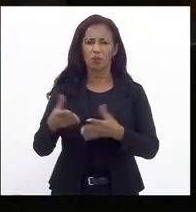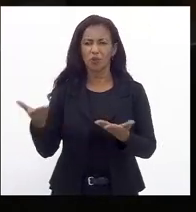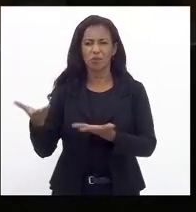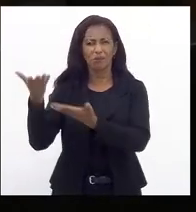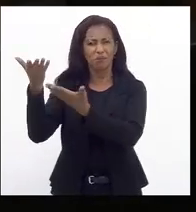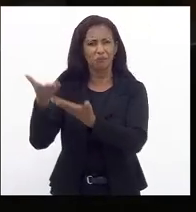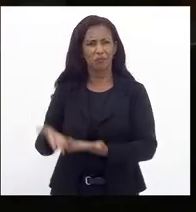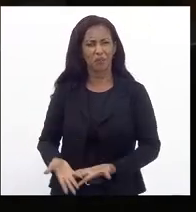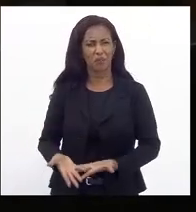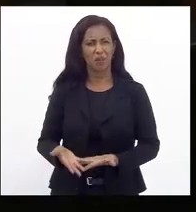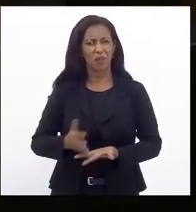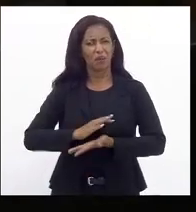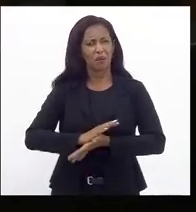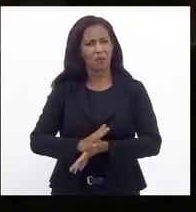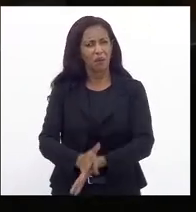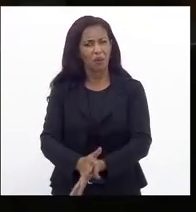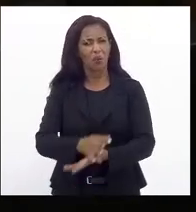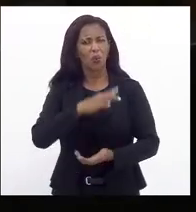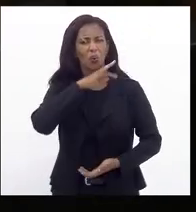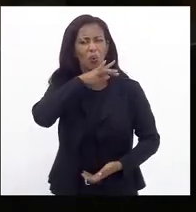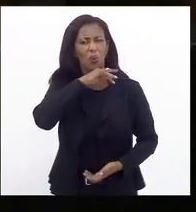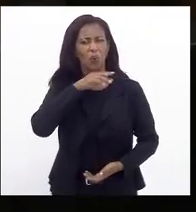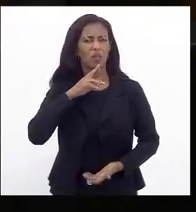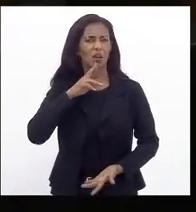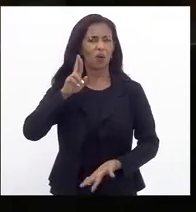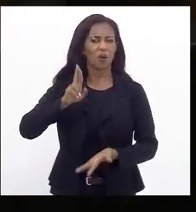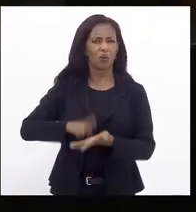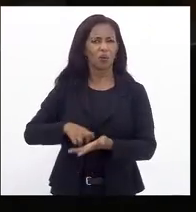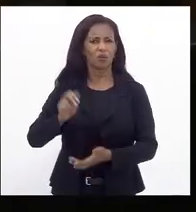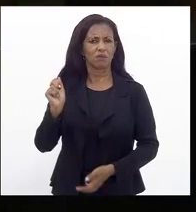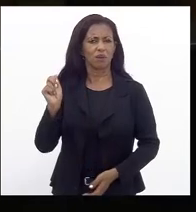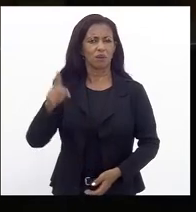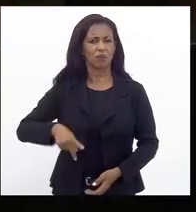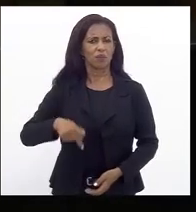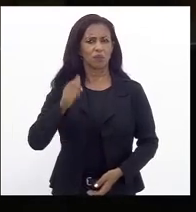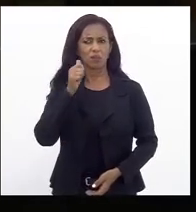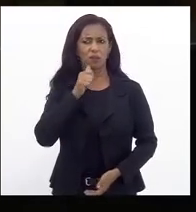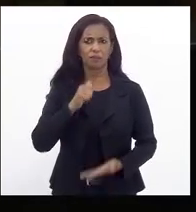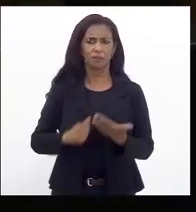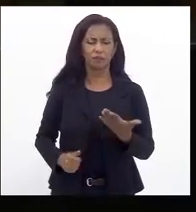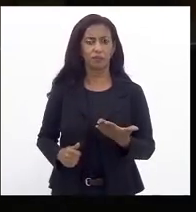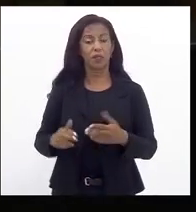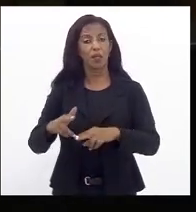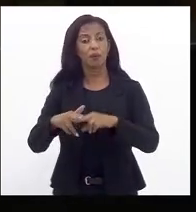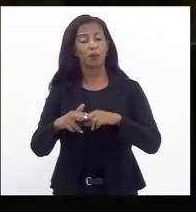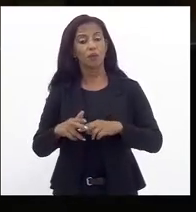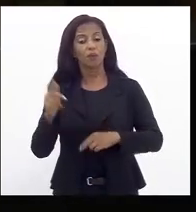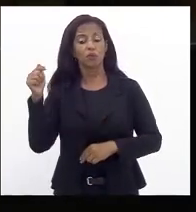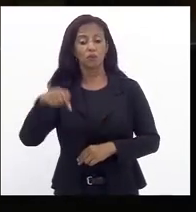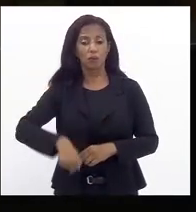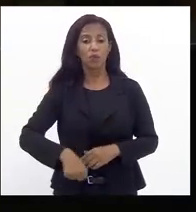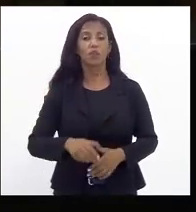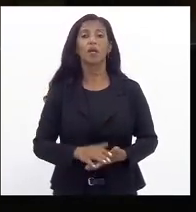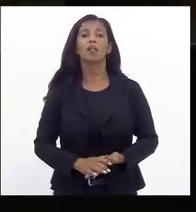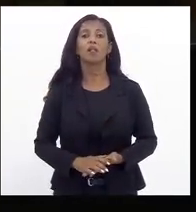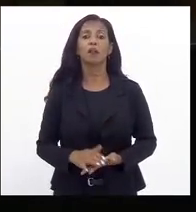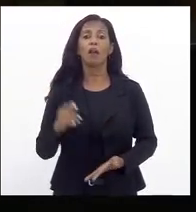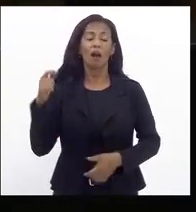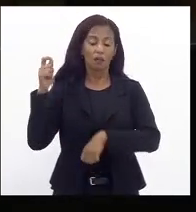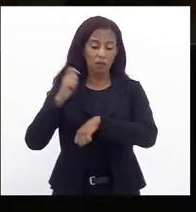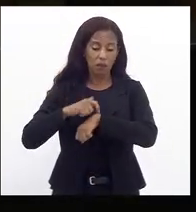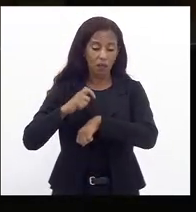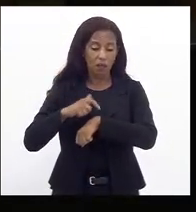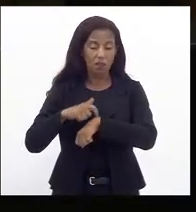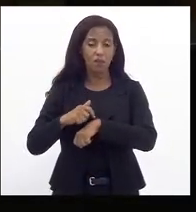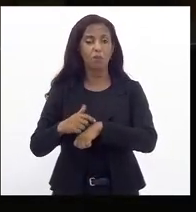completo o noso ao reconhecimento da aposentadoria dessas mulheres e é por isso que estamos aqui até